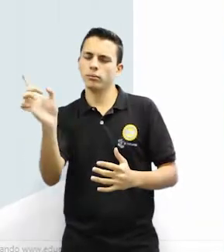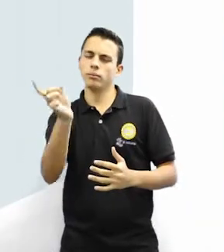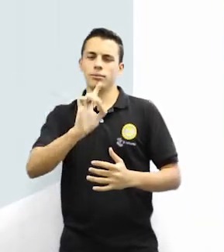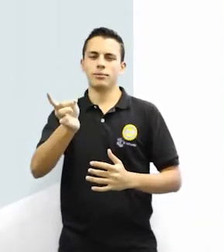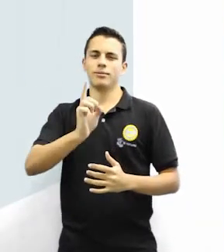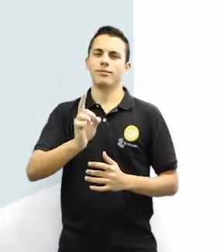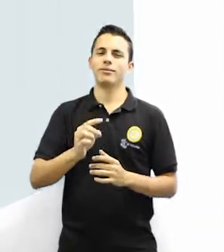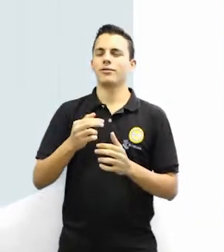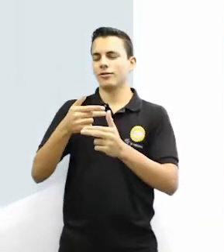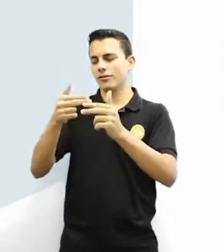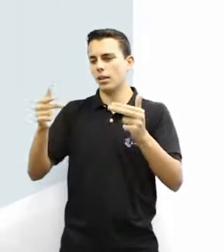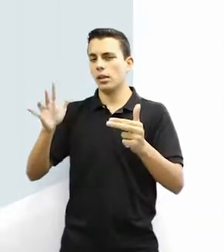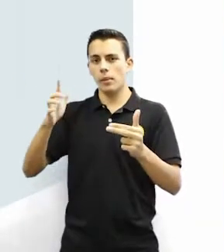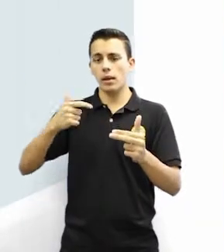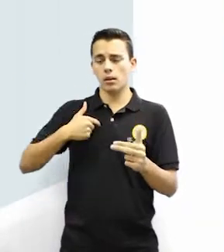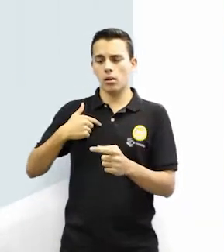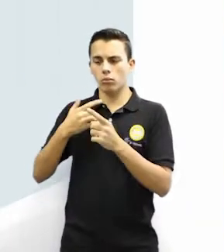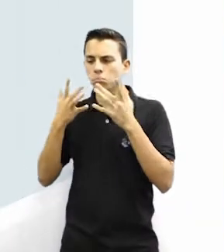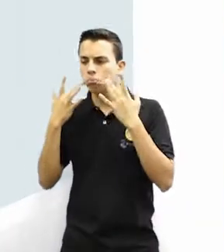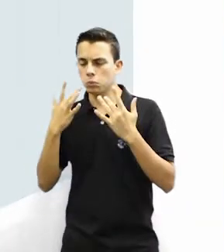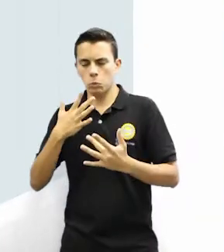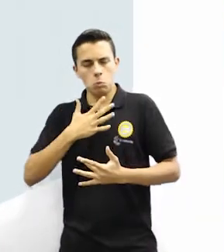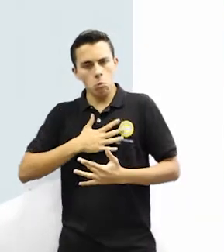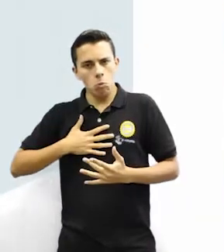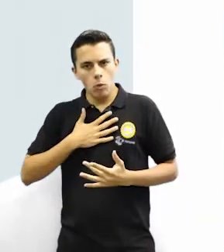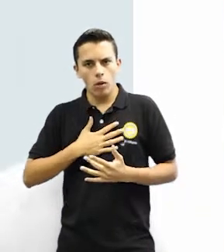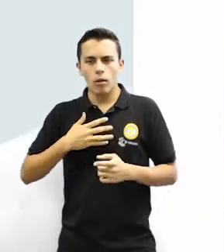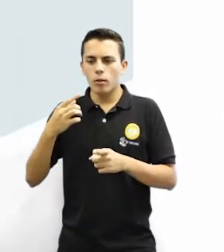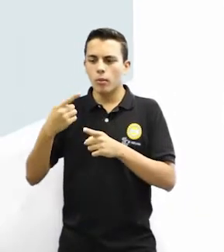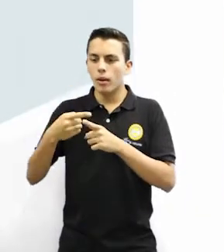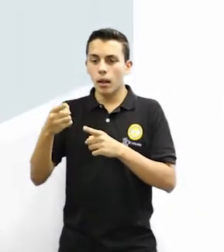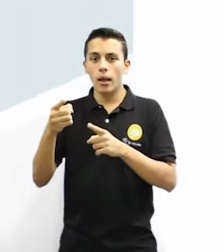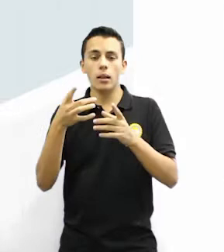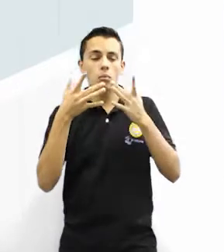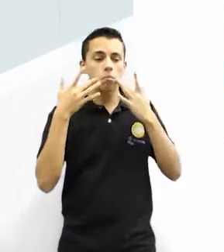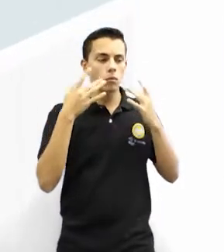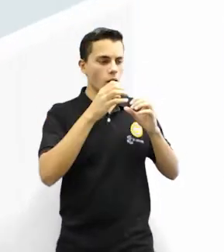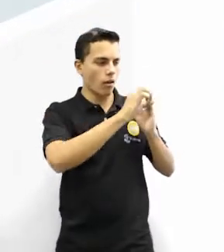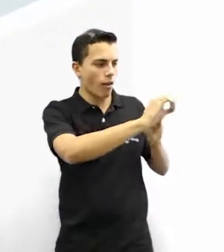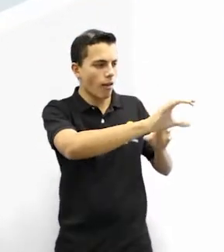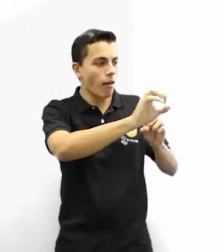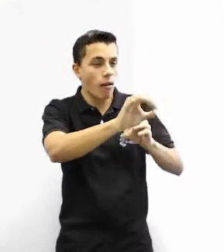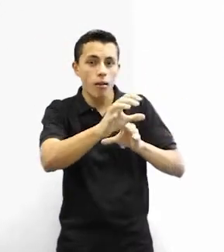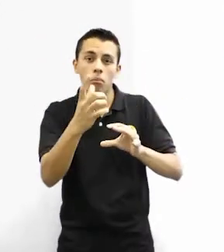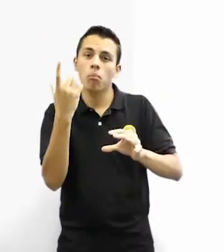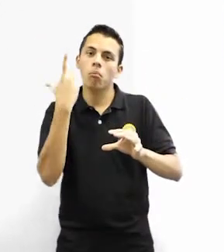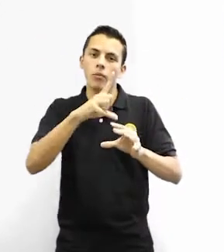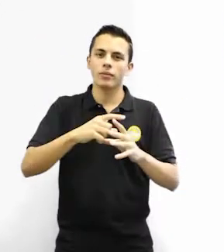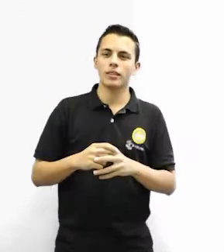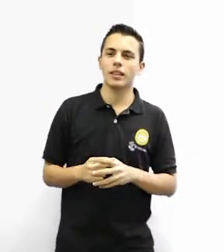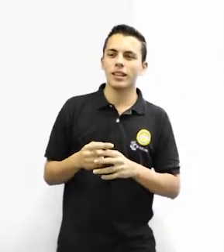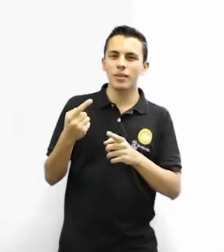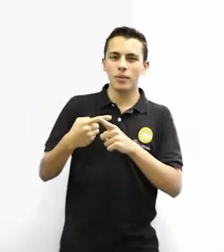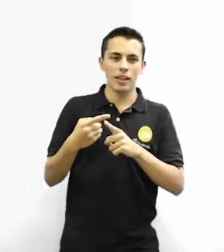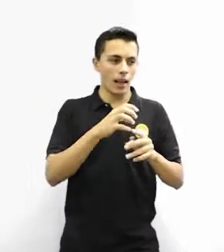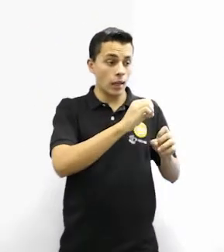teatro como meio educativo. Então, nós temos palestrantes... A parte lúdica, né?